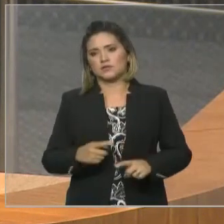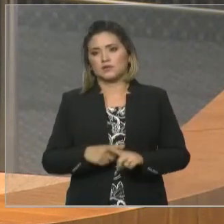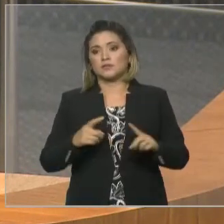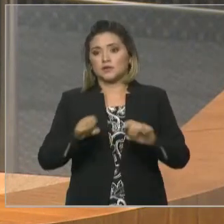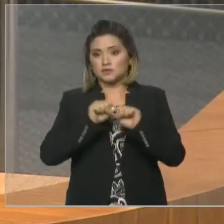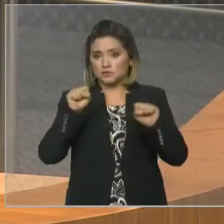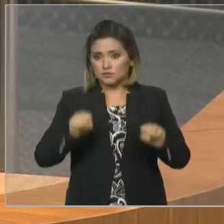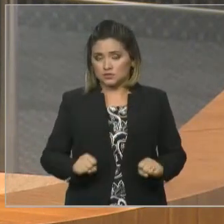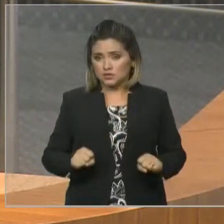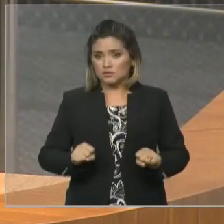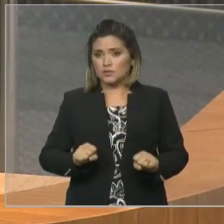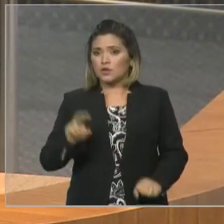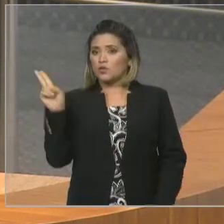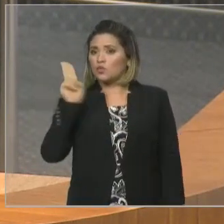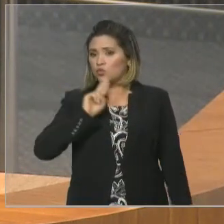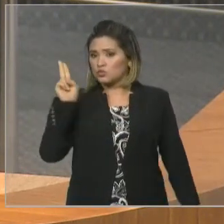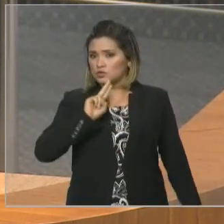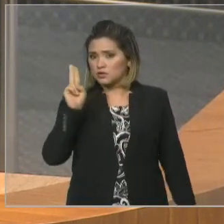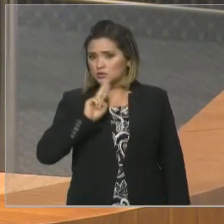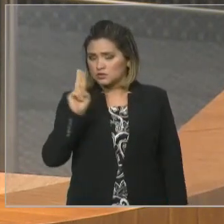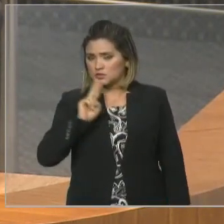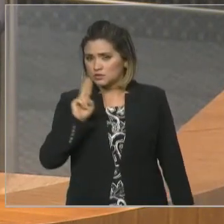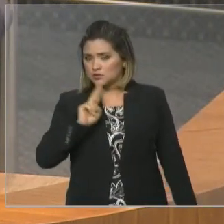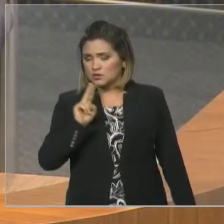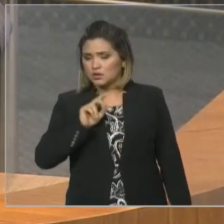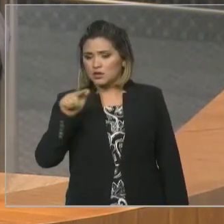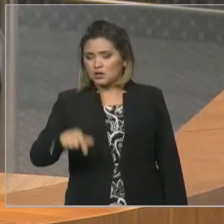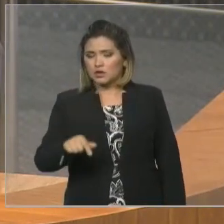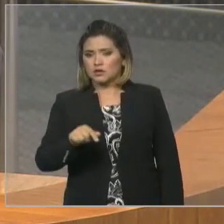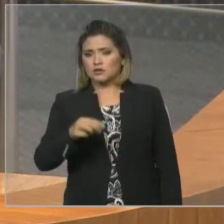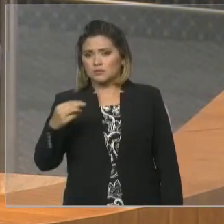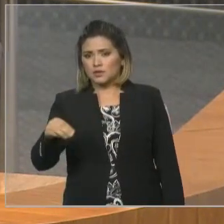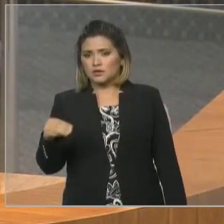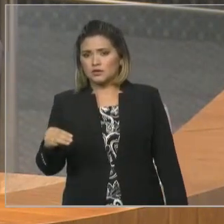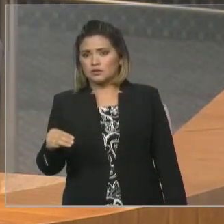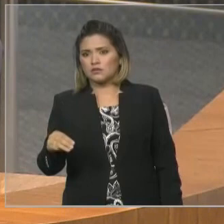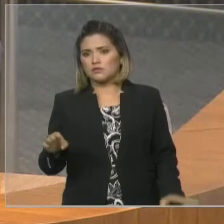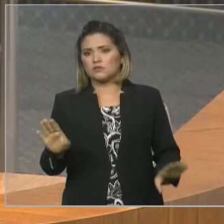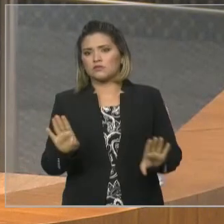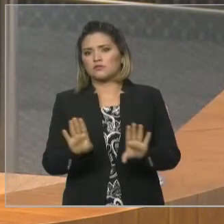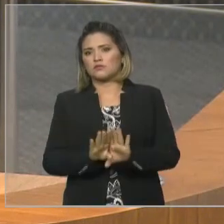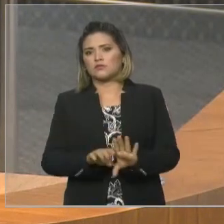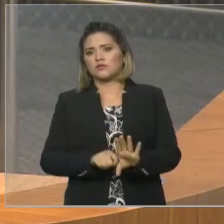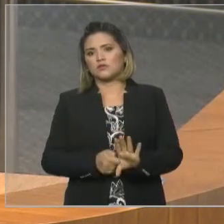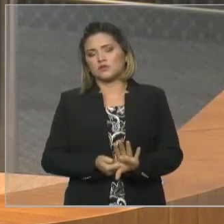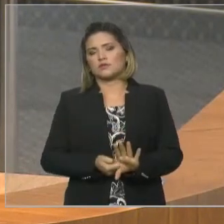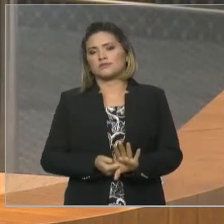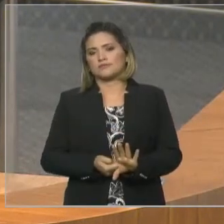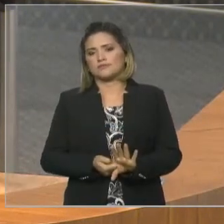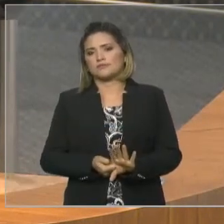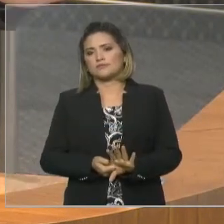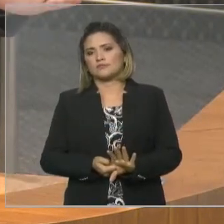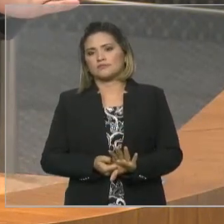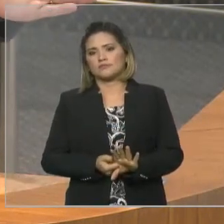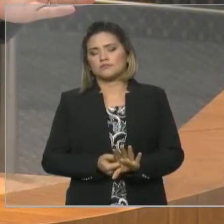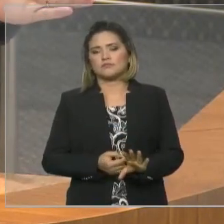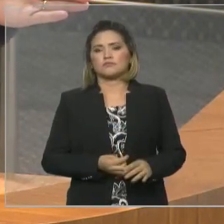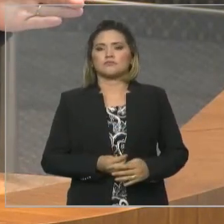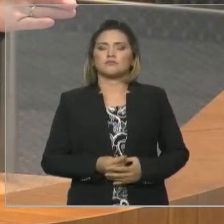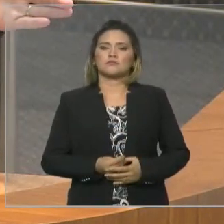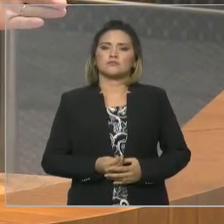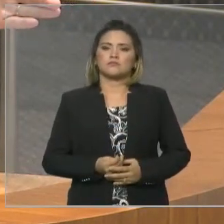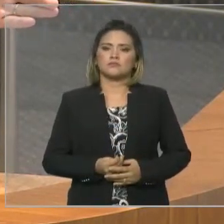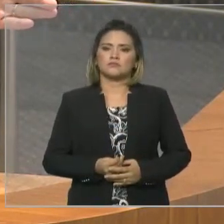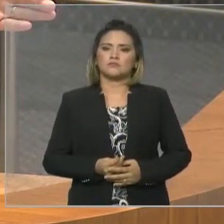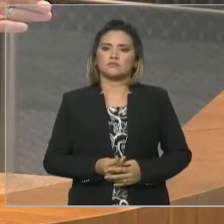estadual de urgência, de alta complexidade, ela está praticamente fechada. Agora, aquilo que se desenhou no passado,